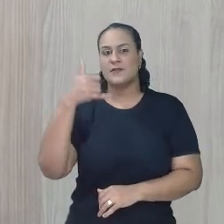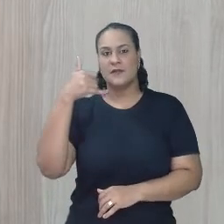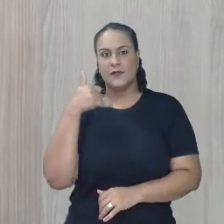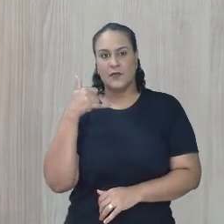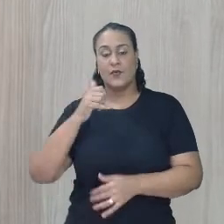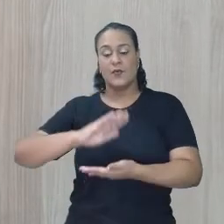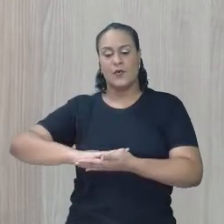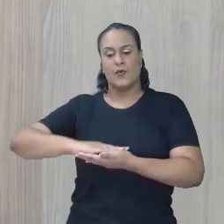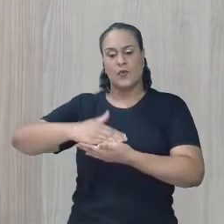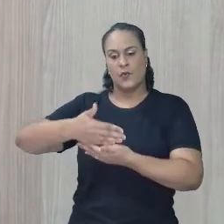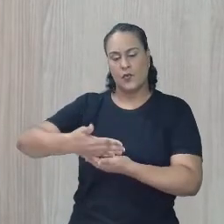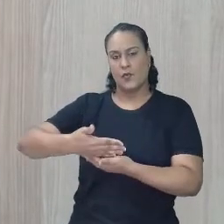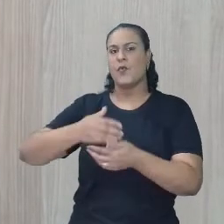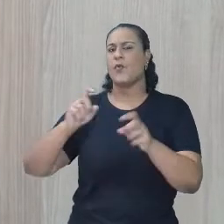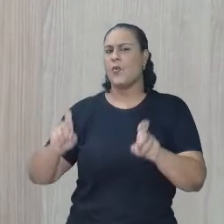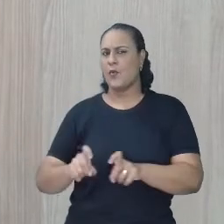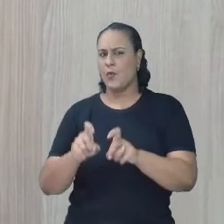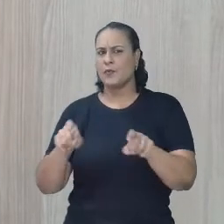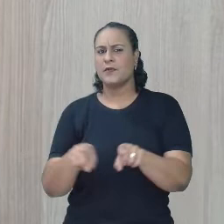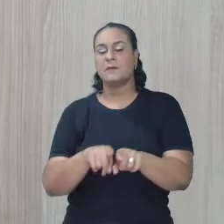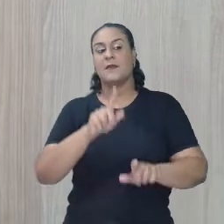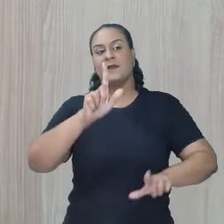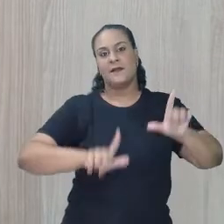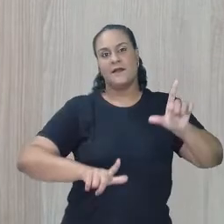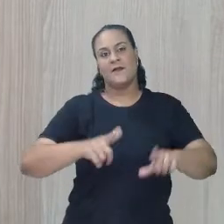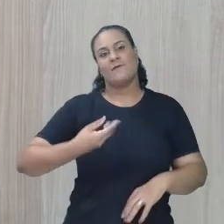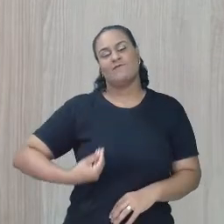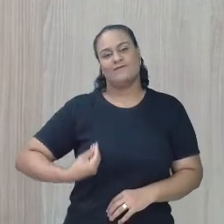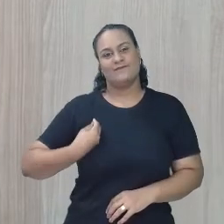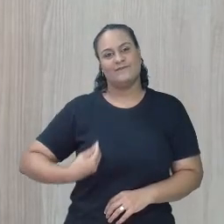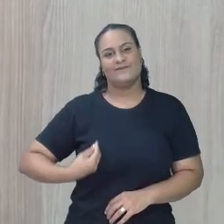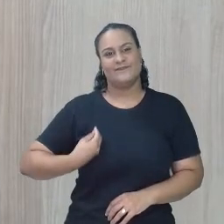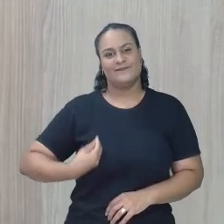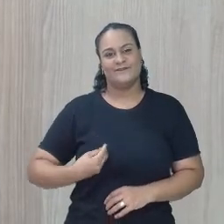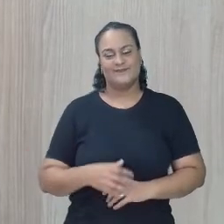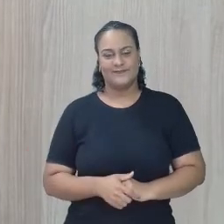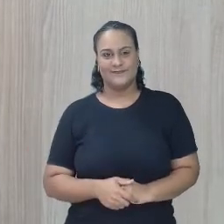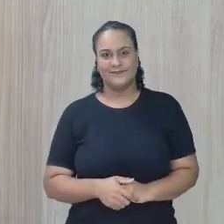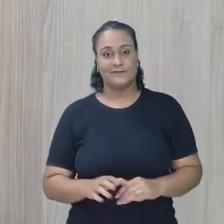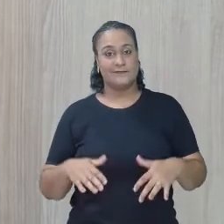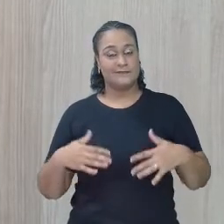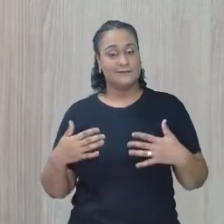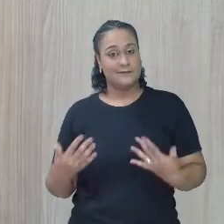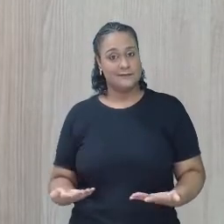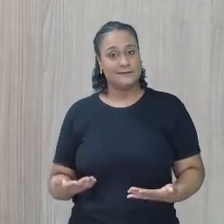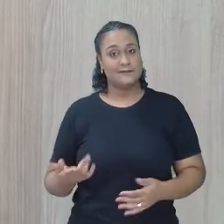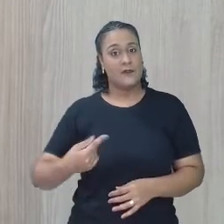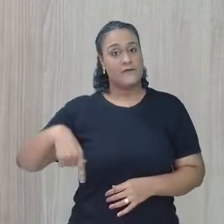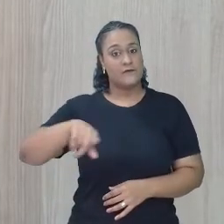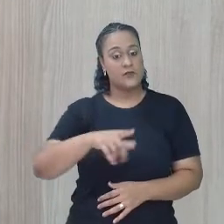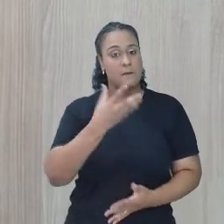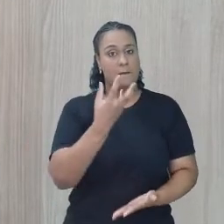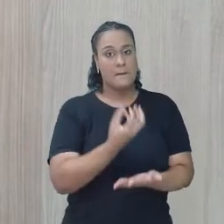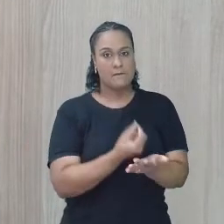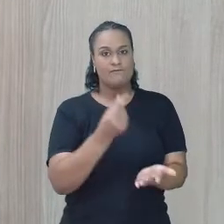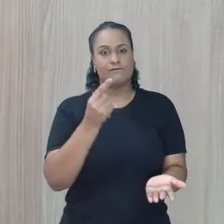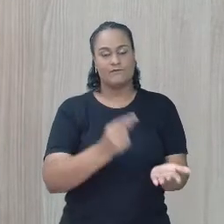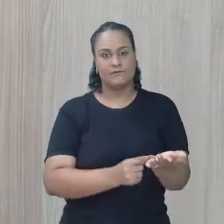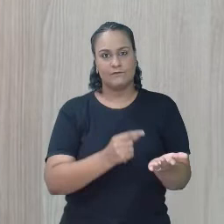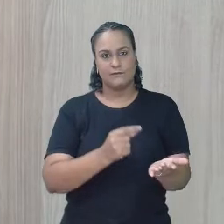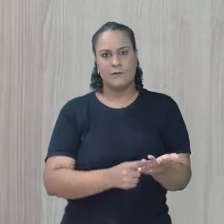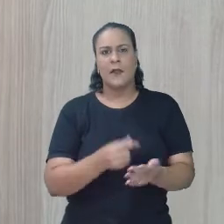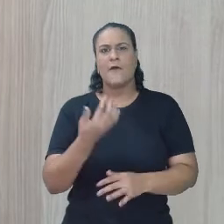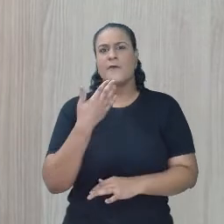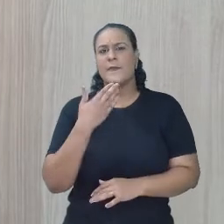do computador e através da TV também ao vivo aqui com a gente, certo? Então, para você baixar o nosso aplicativo, vou pedir para o